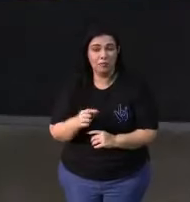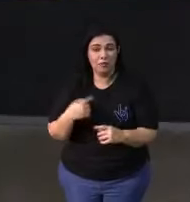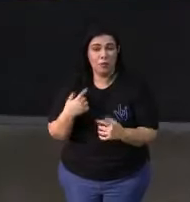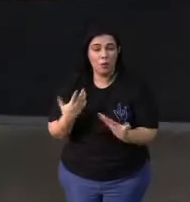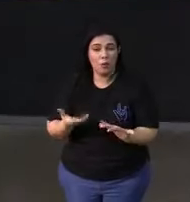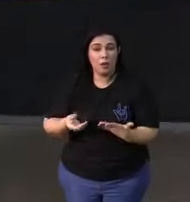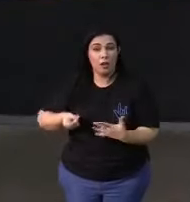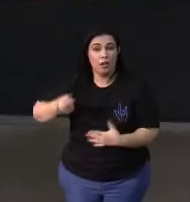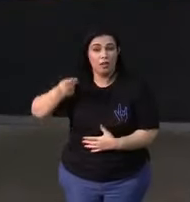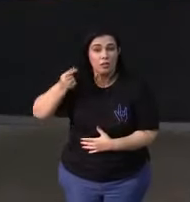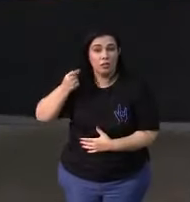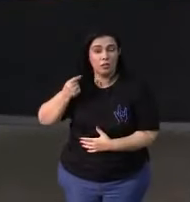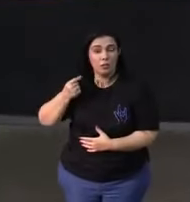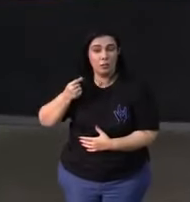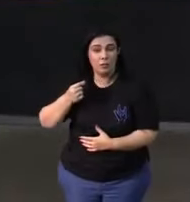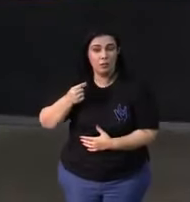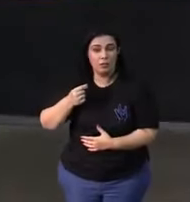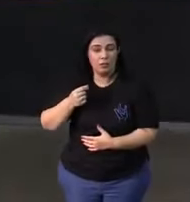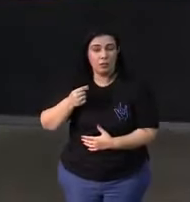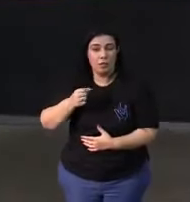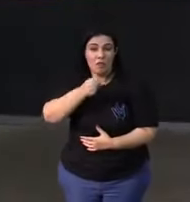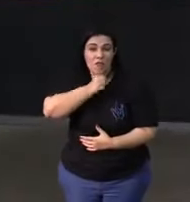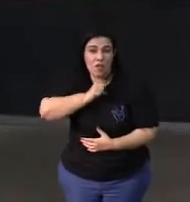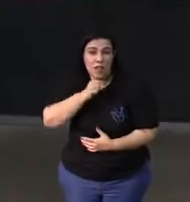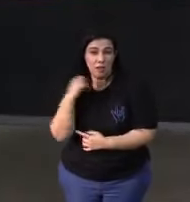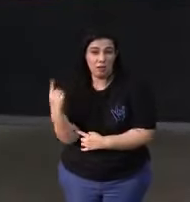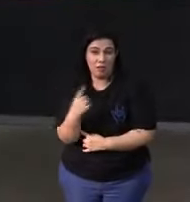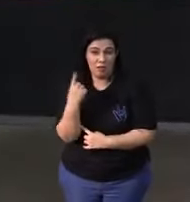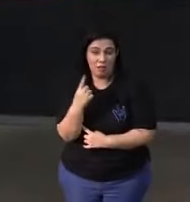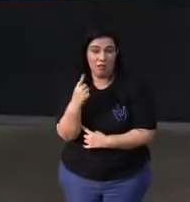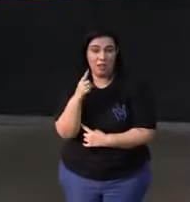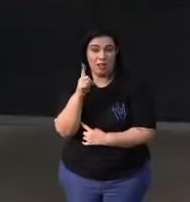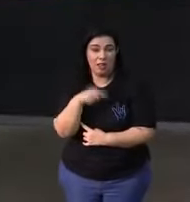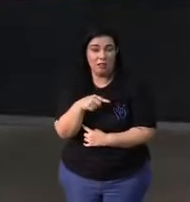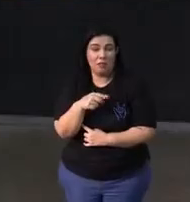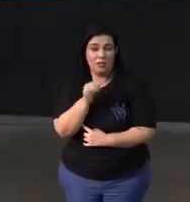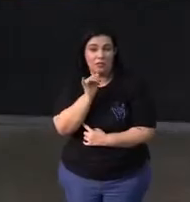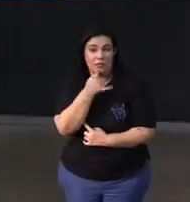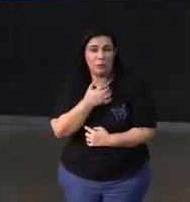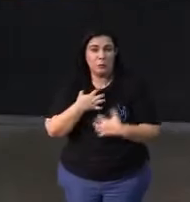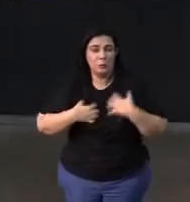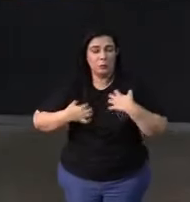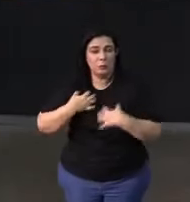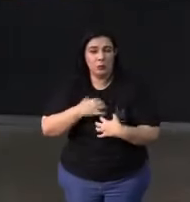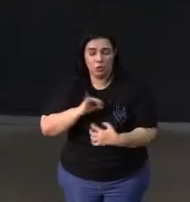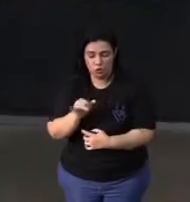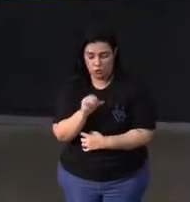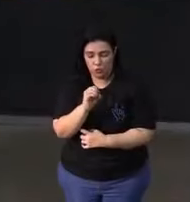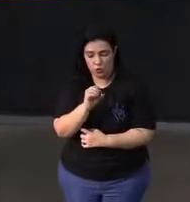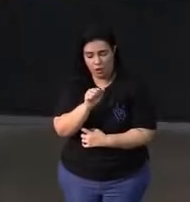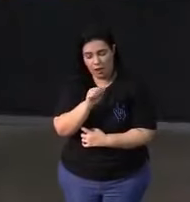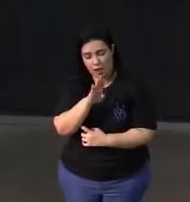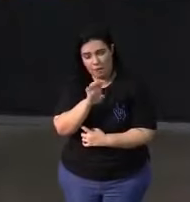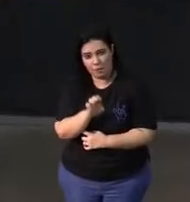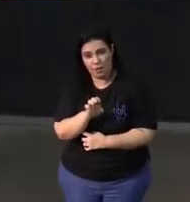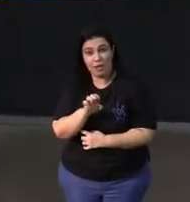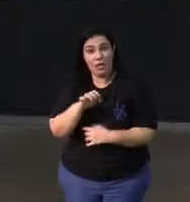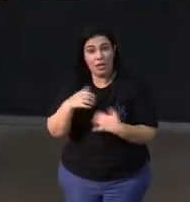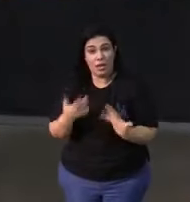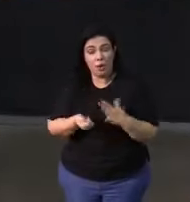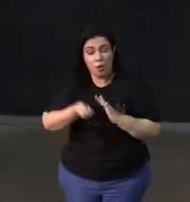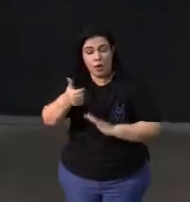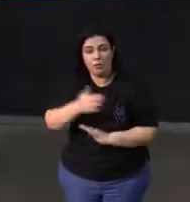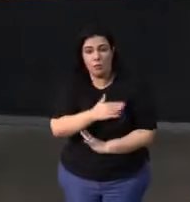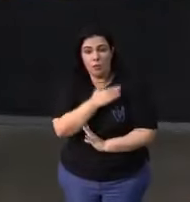Quando velho, Davi vai guardar mágoa de Joabe, e no leito de morte,